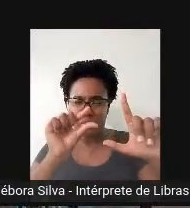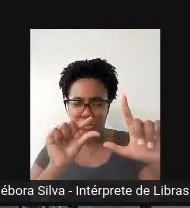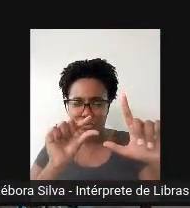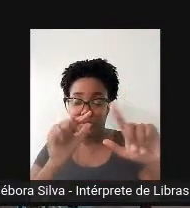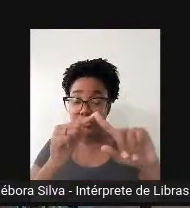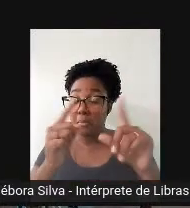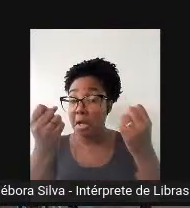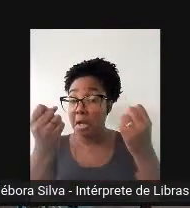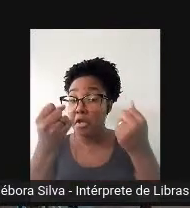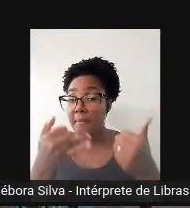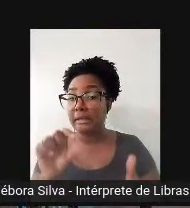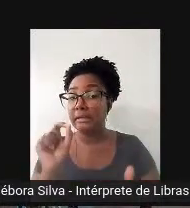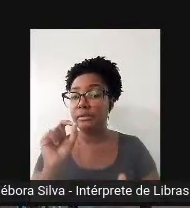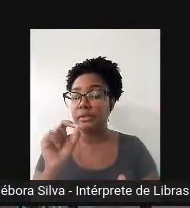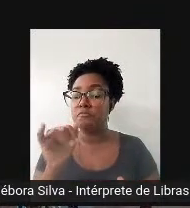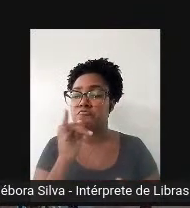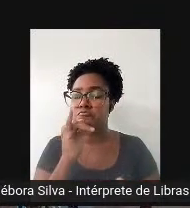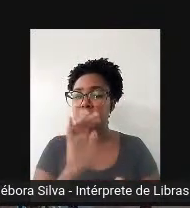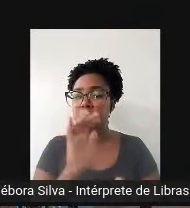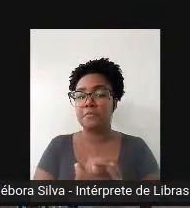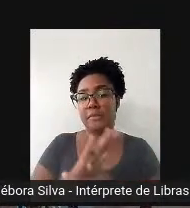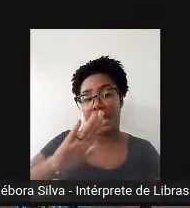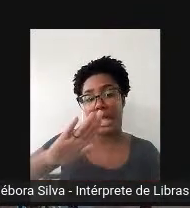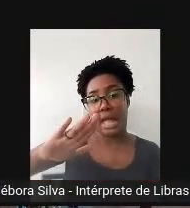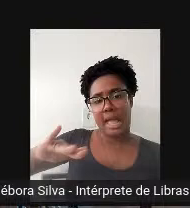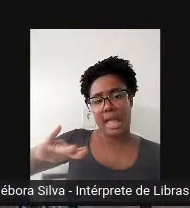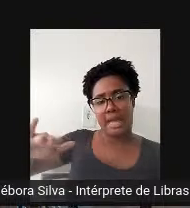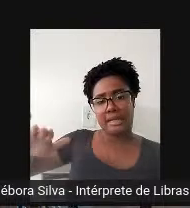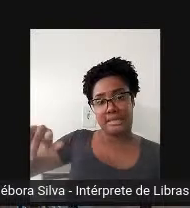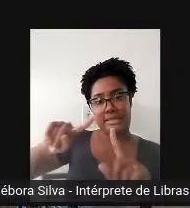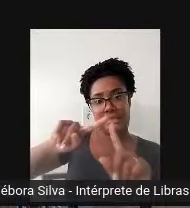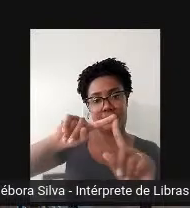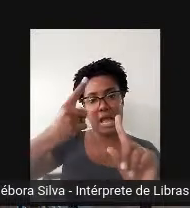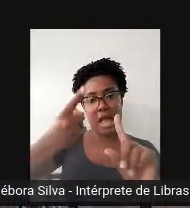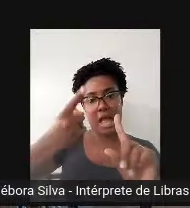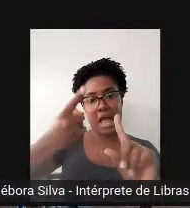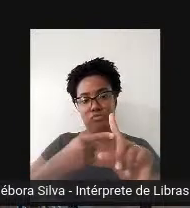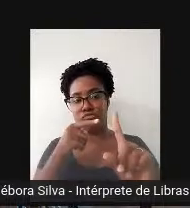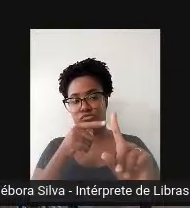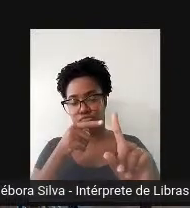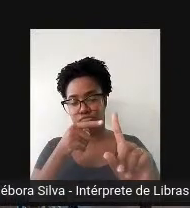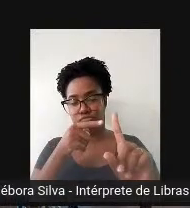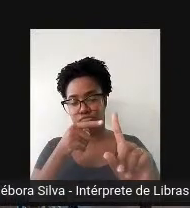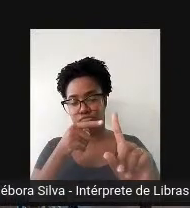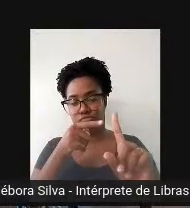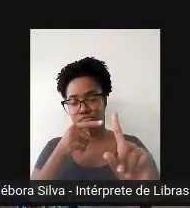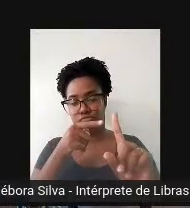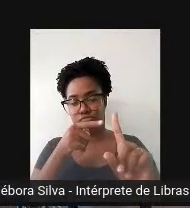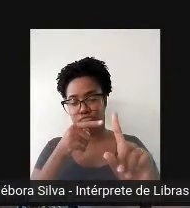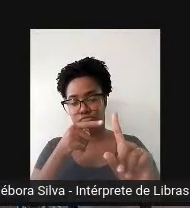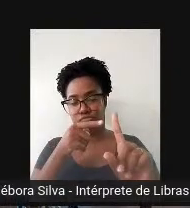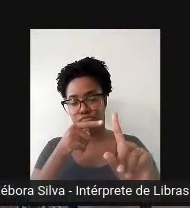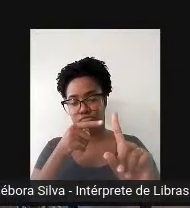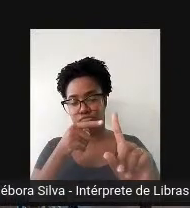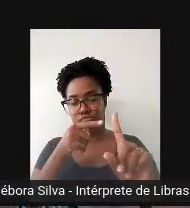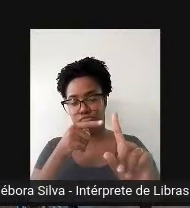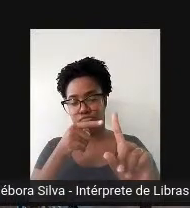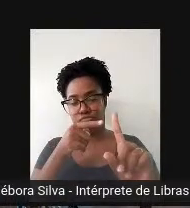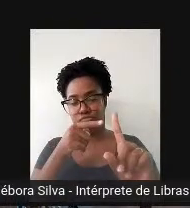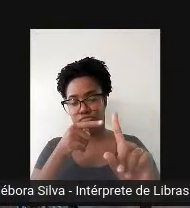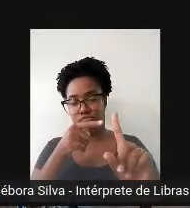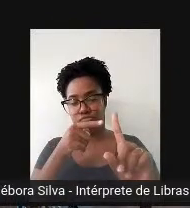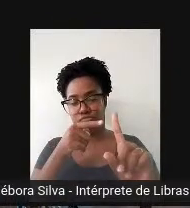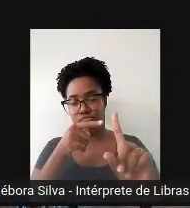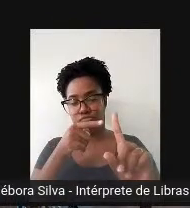que uma criança, quando ela está no útero da mãe, ela já começa, que é mais ou menos o que está acontecendo aqui